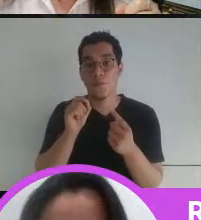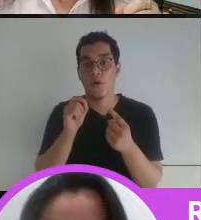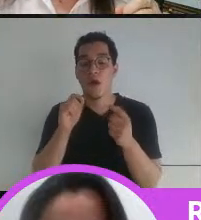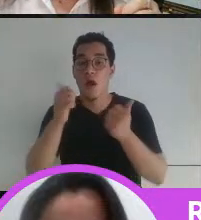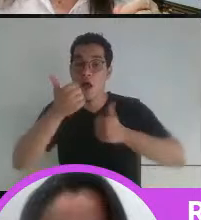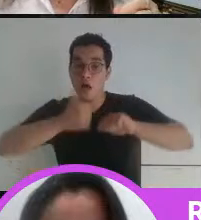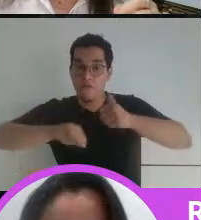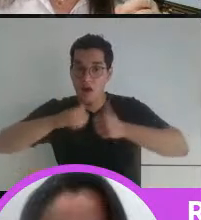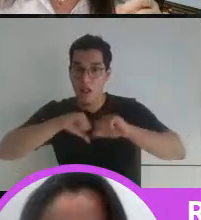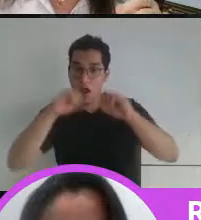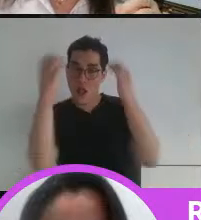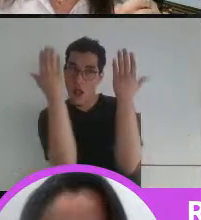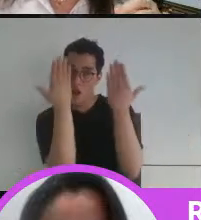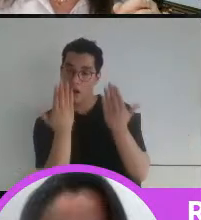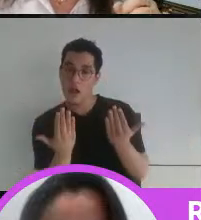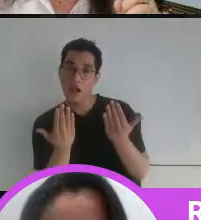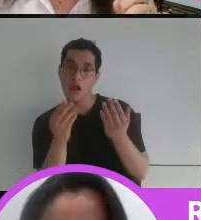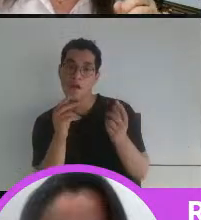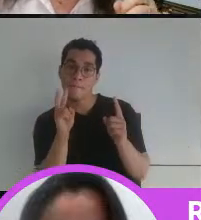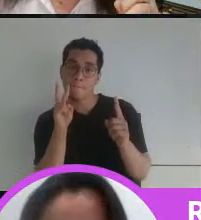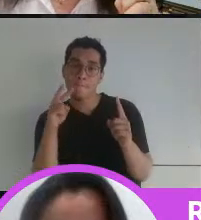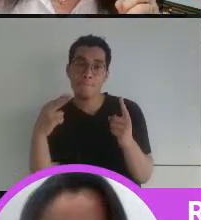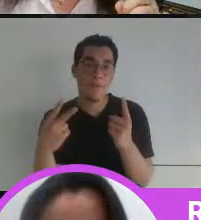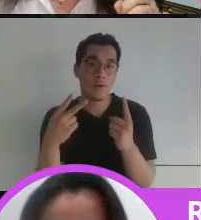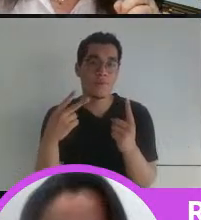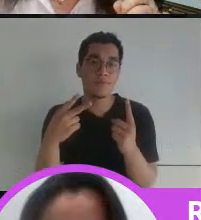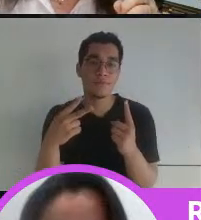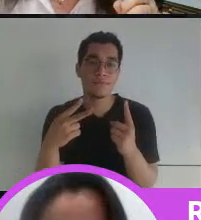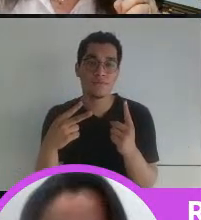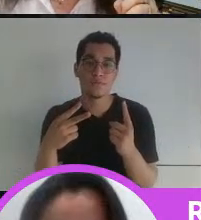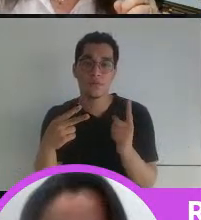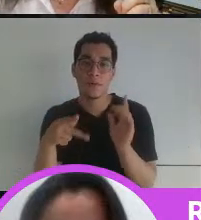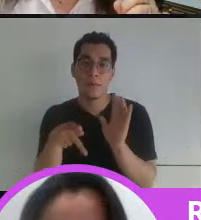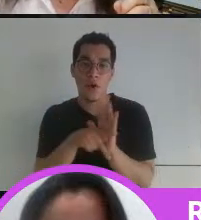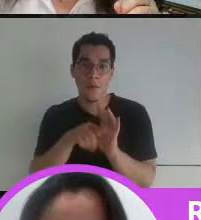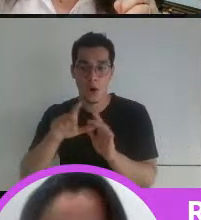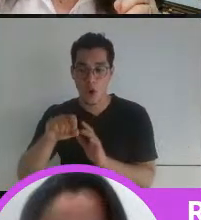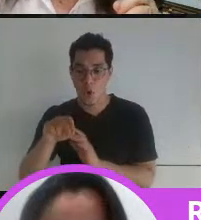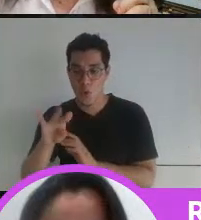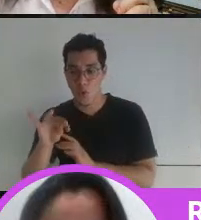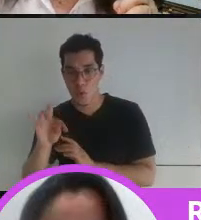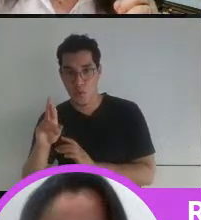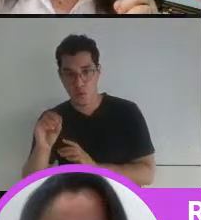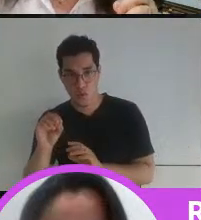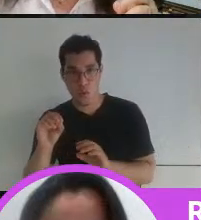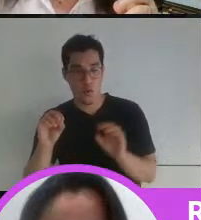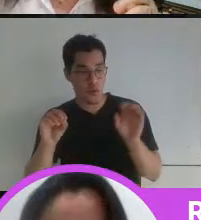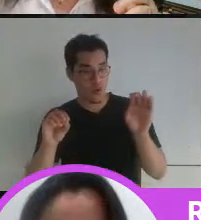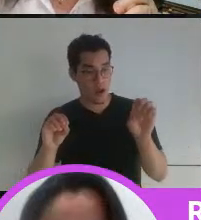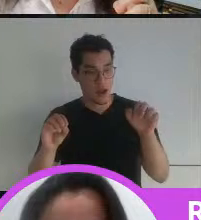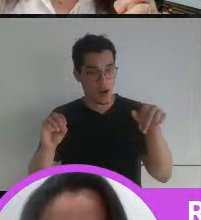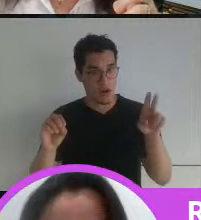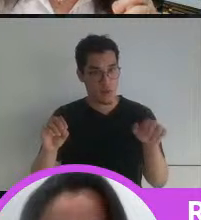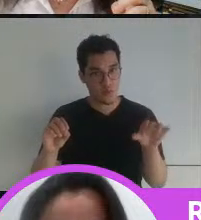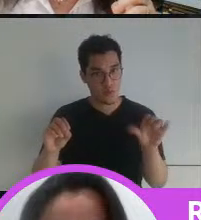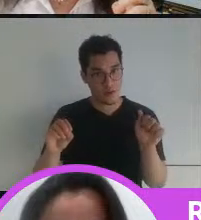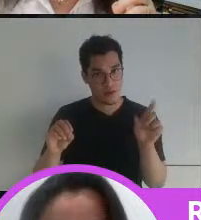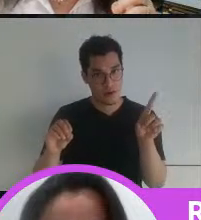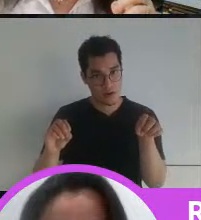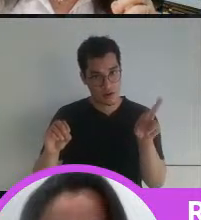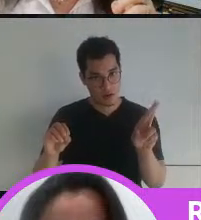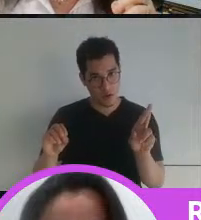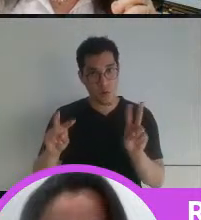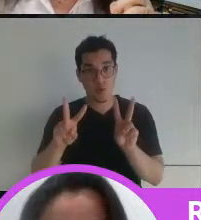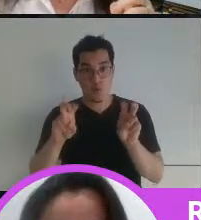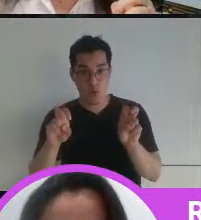vista, o ponto de vista de locutor enunciador primeiro, de capítulos de livro acerca da